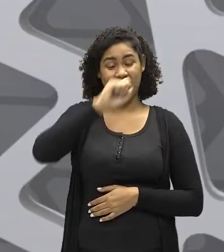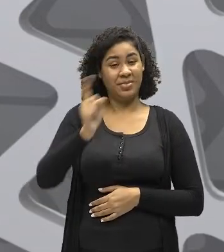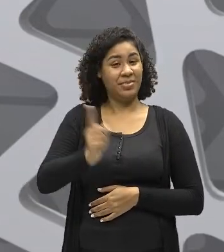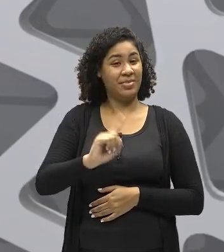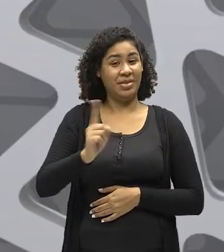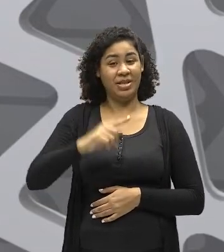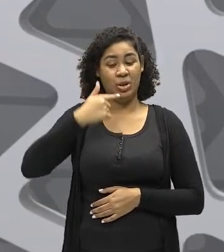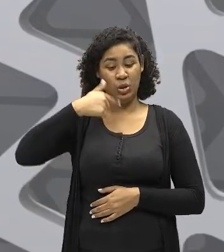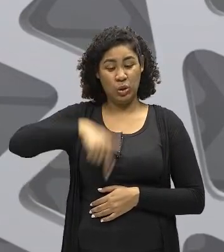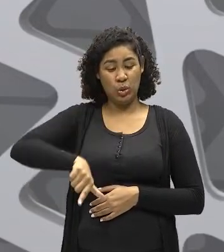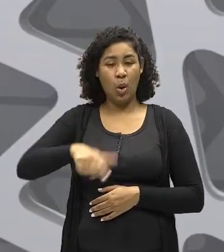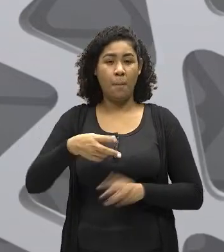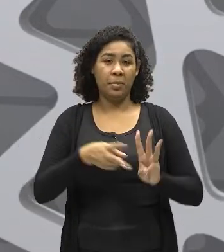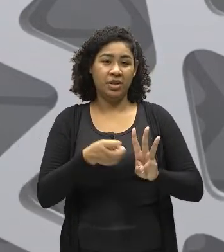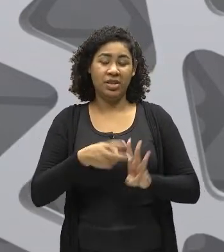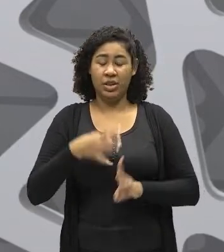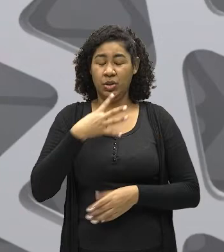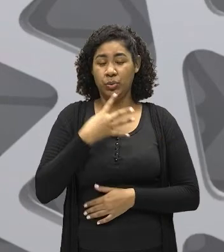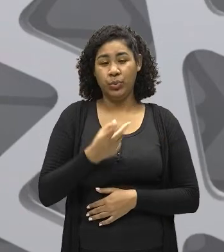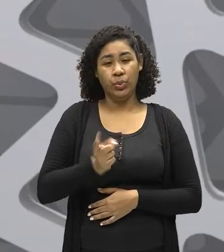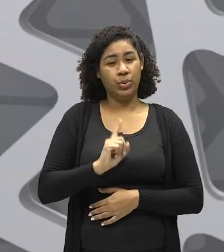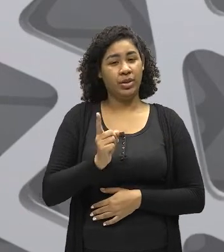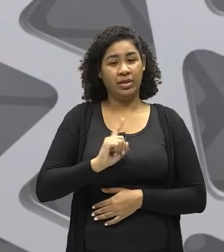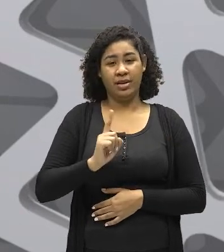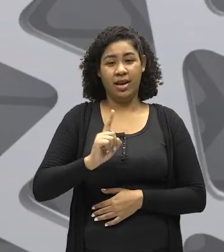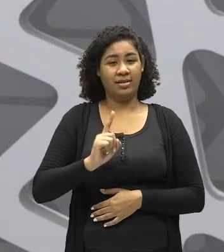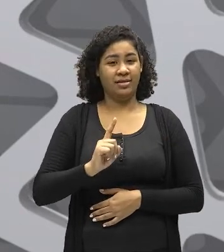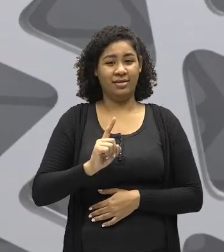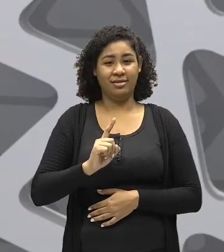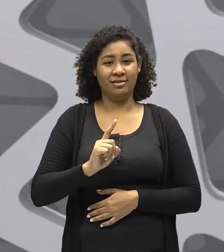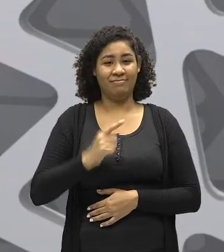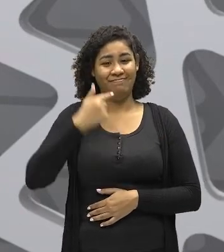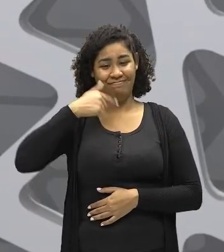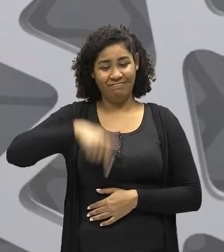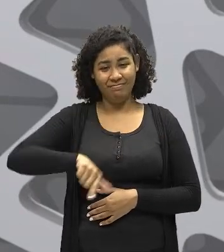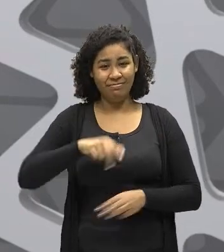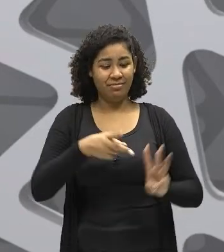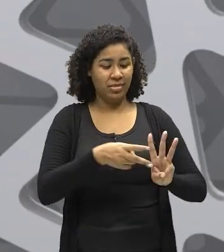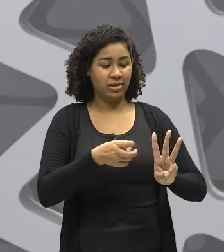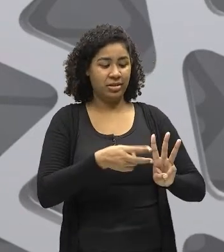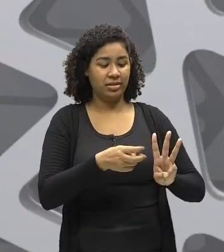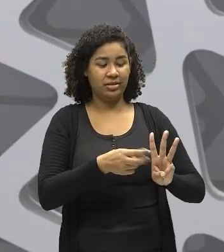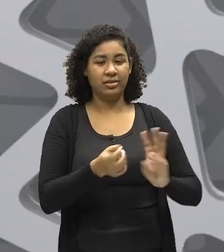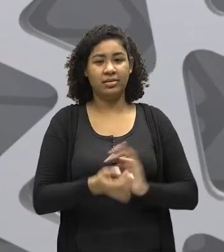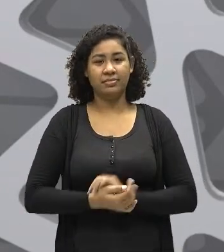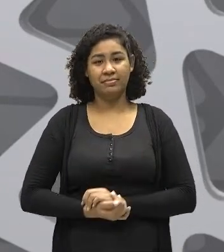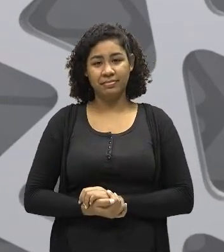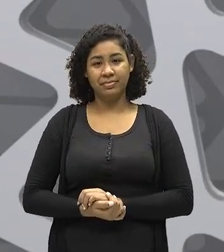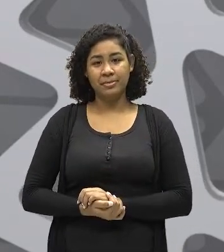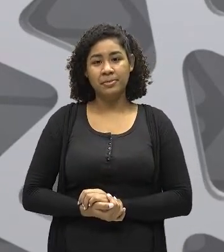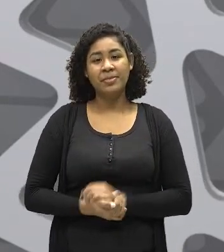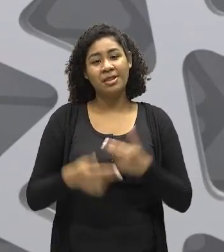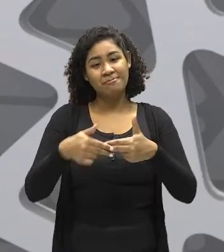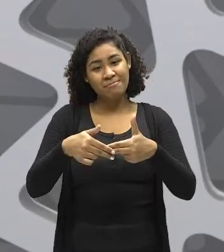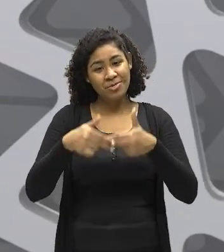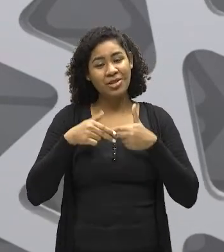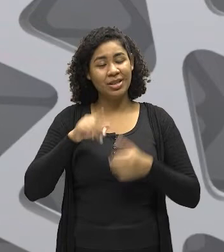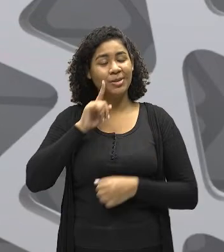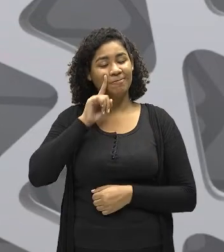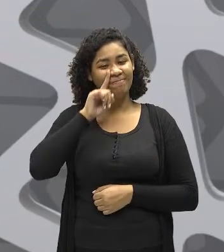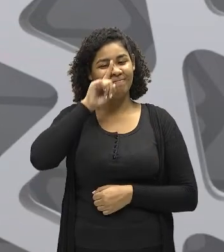indígena. Muitas crianças indígenas não conhecerão suas línguas indígenas. E é aí que está o grande